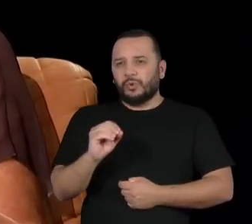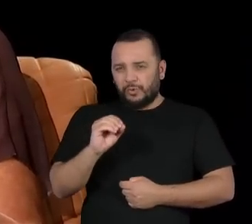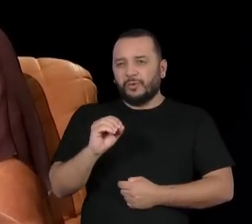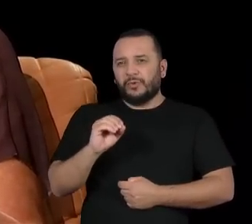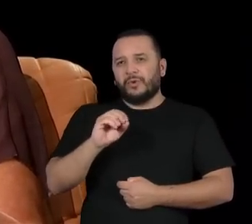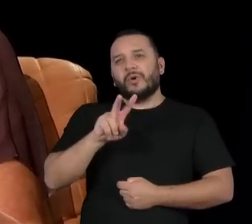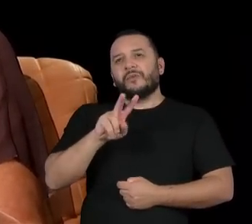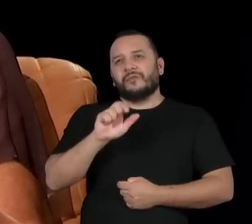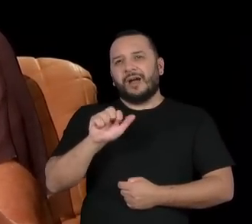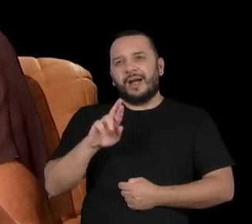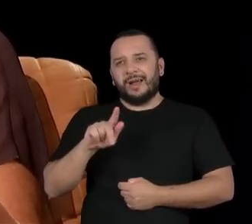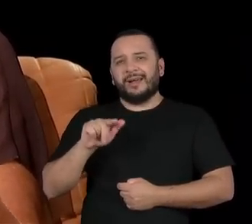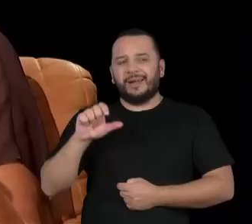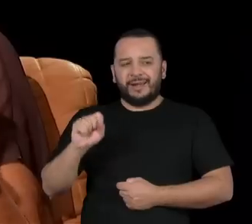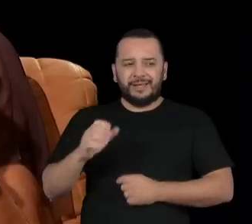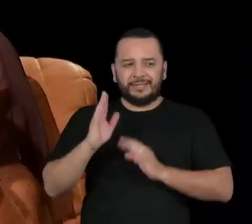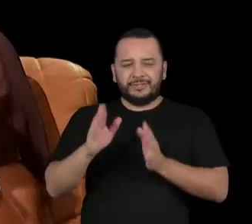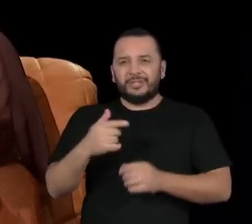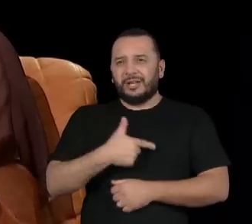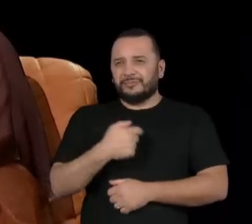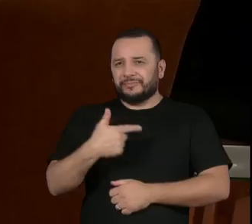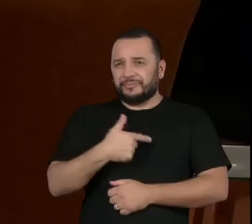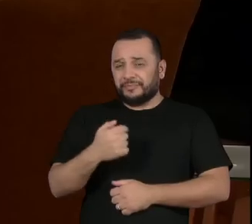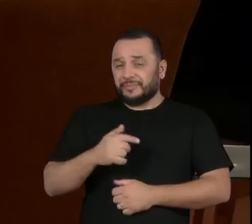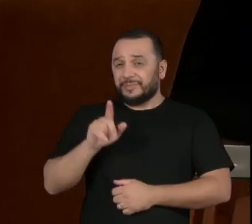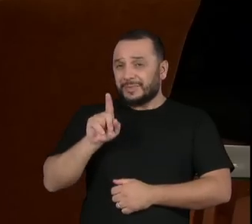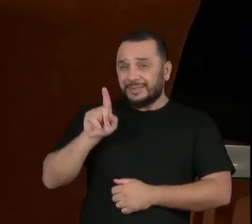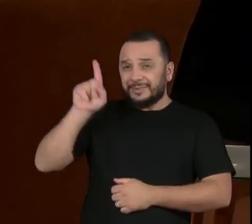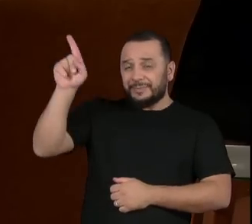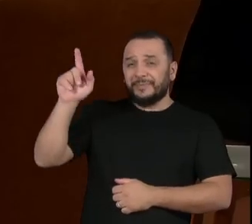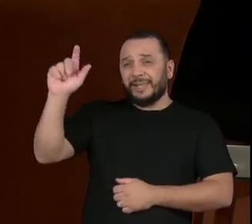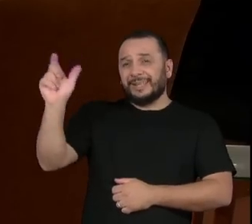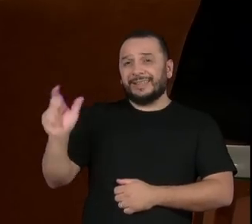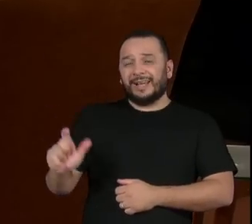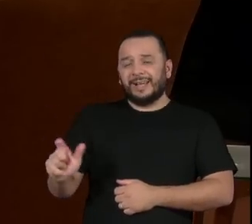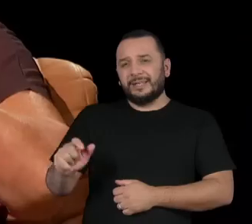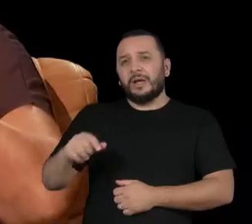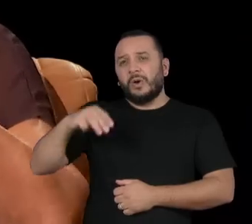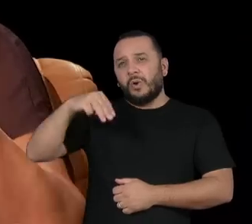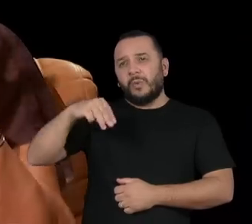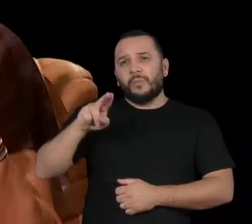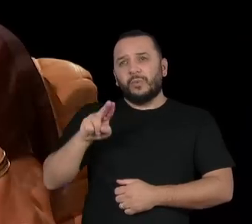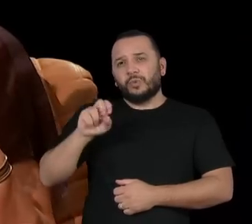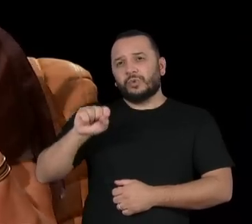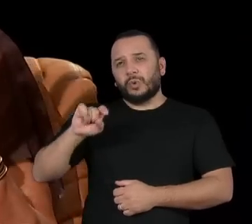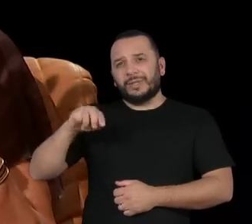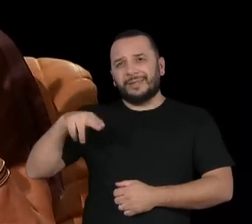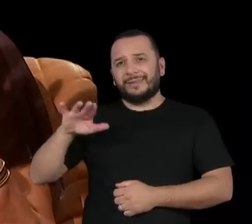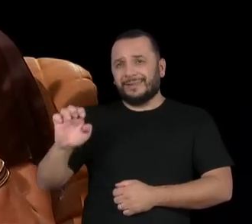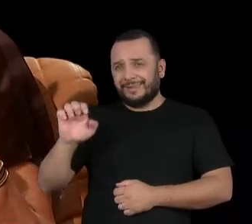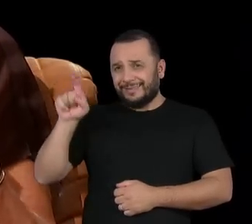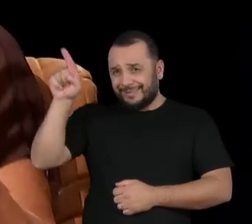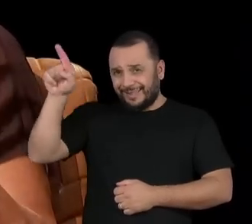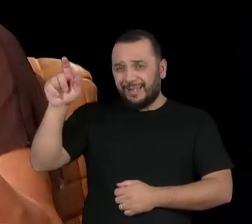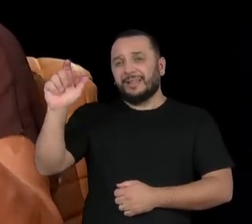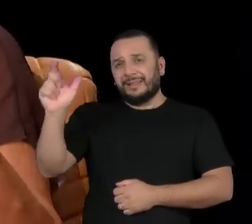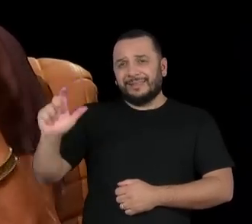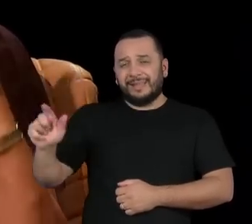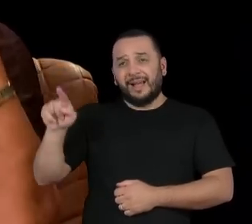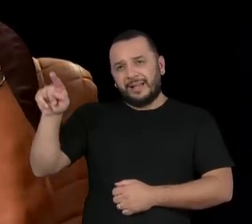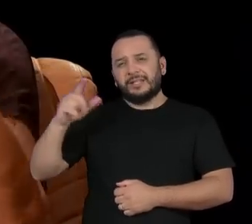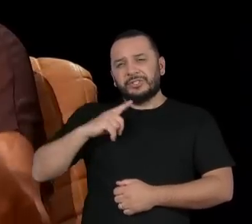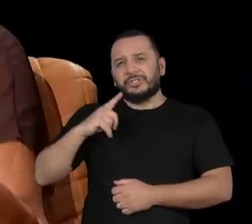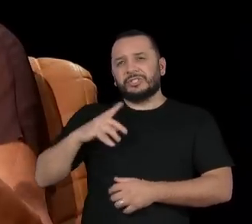Itália tinha lançado o cooperativismo. E o Getúlio ficou interessadíssimo nisso. Então ele